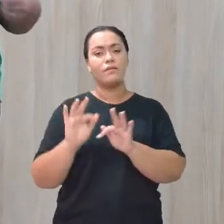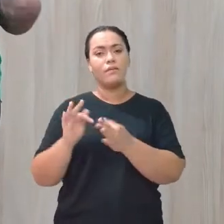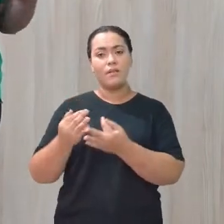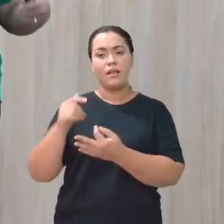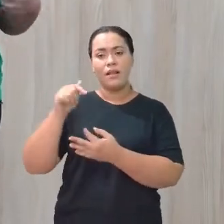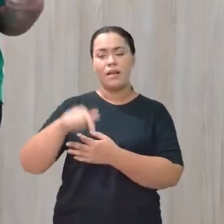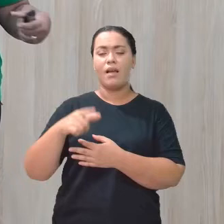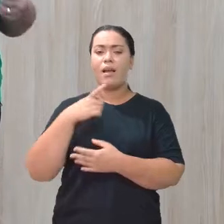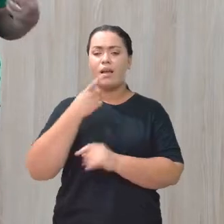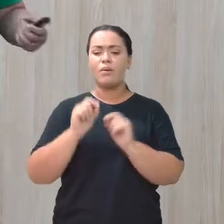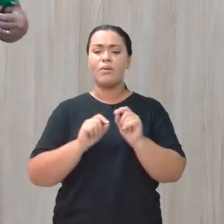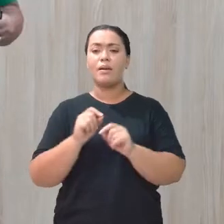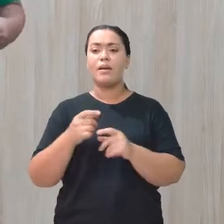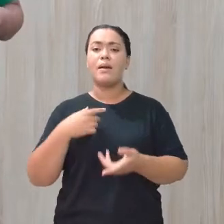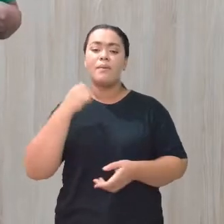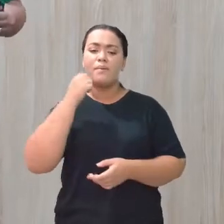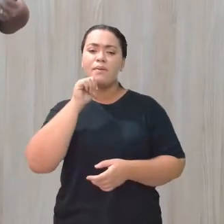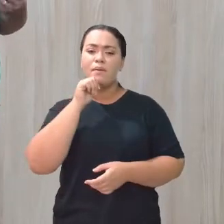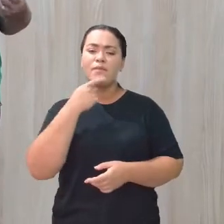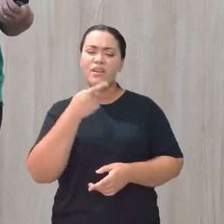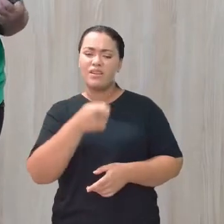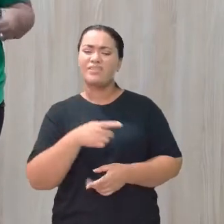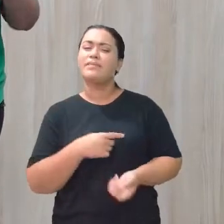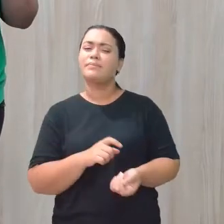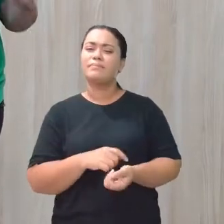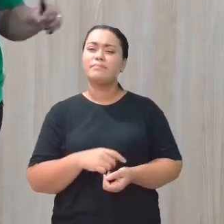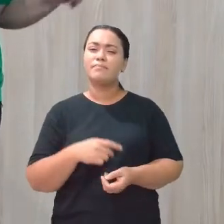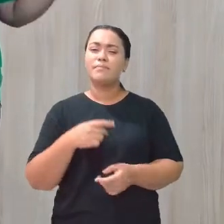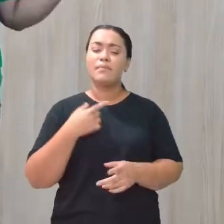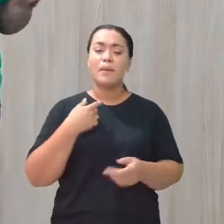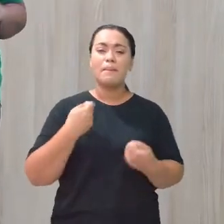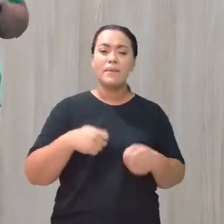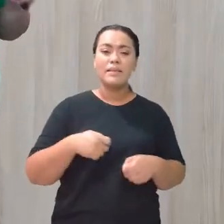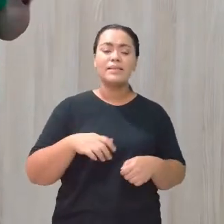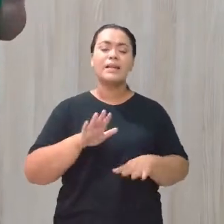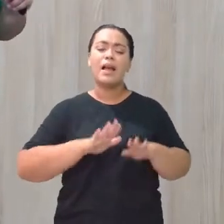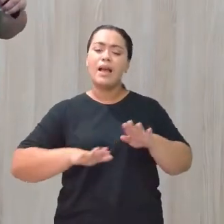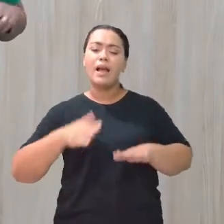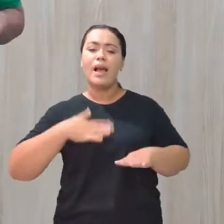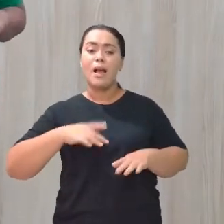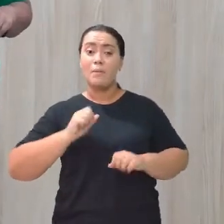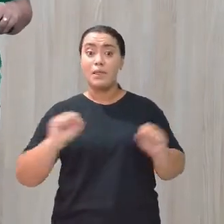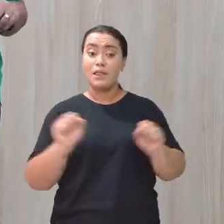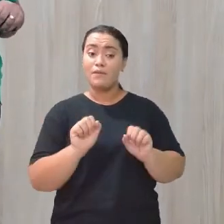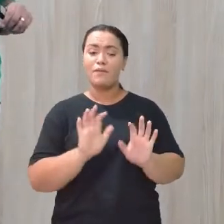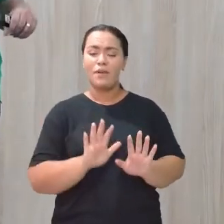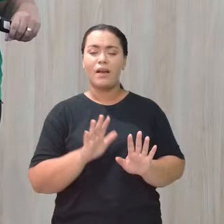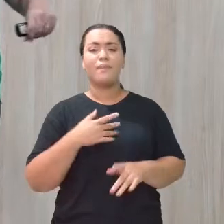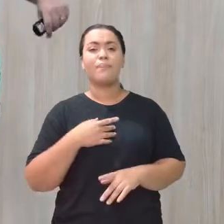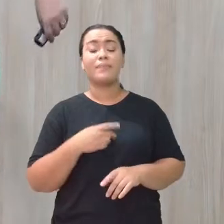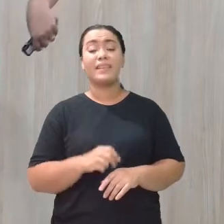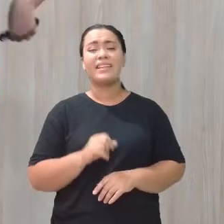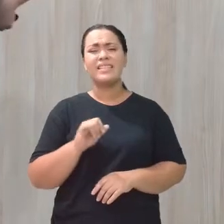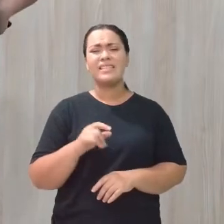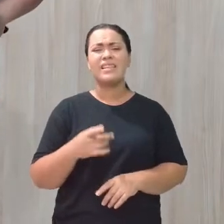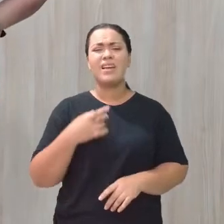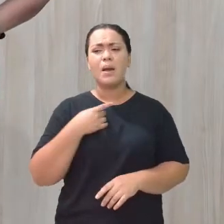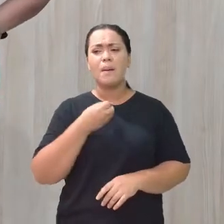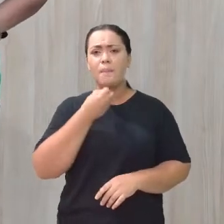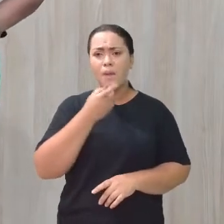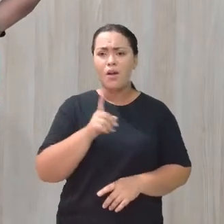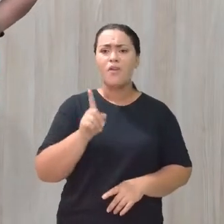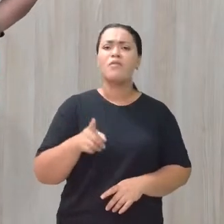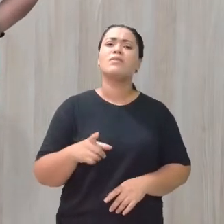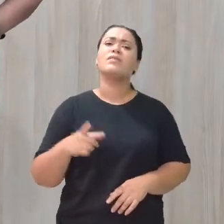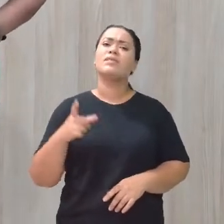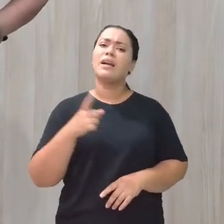A minha mãe estava querendo, com certeza, dizer que eu era um pouco danada, né? Que eu tinha que ficar mais calma. Mas se eu coloco assim, poxa, que bom, tu